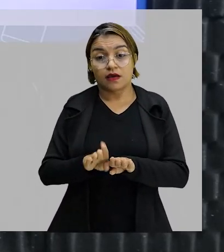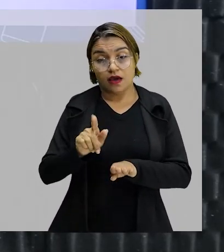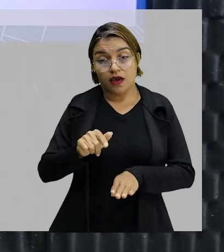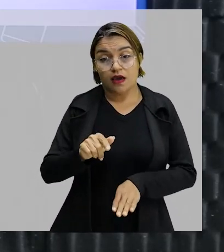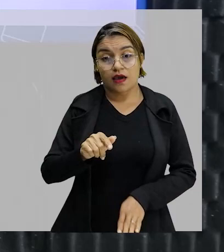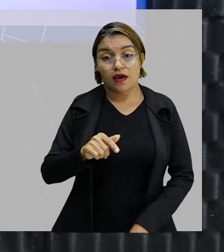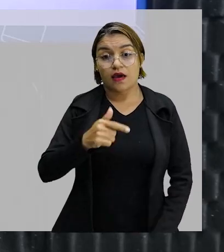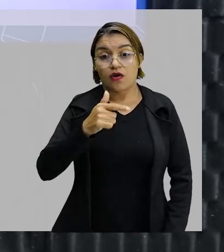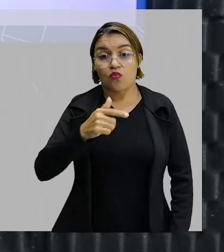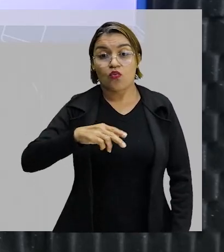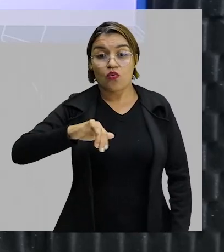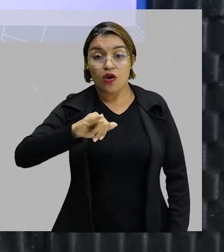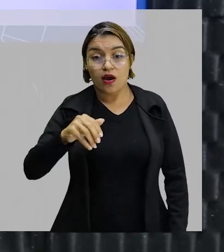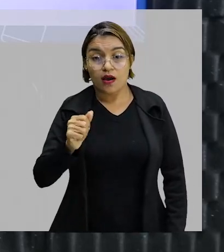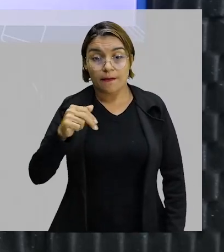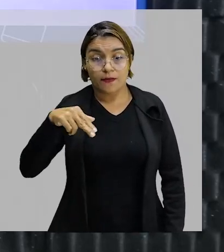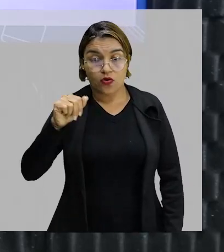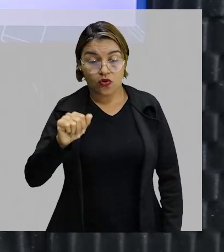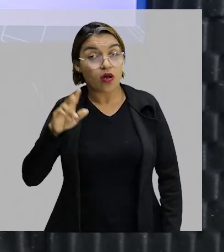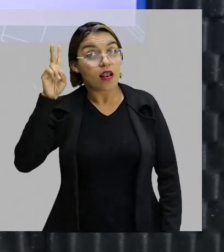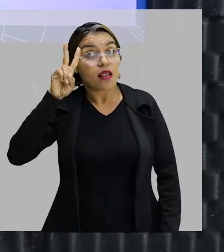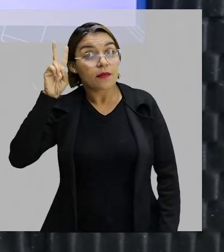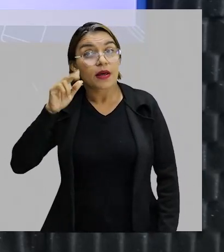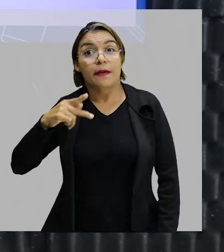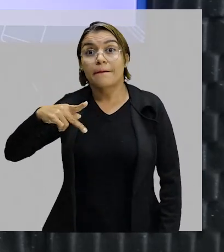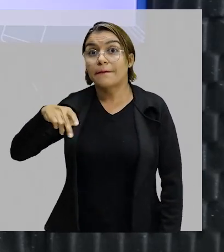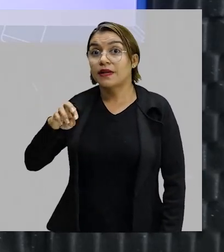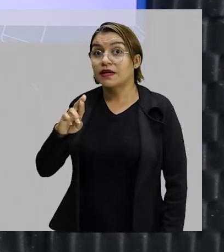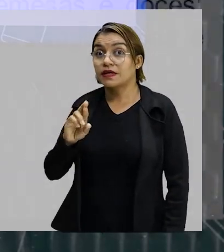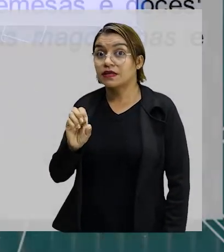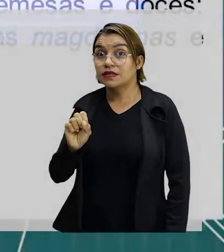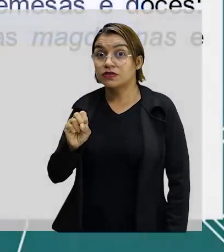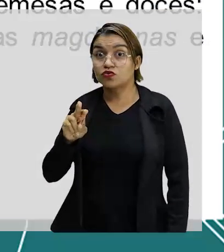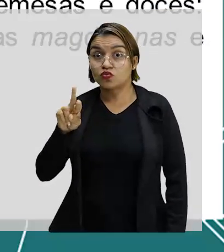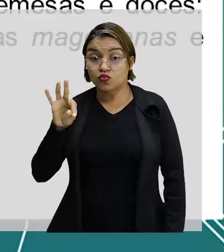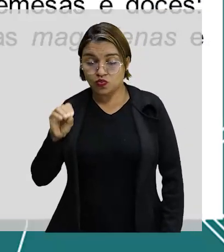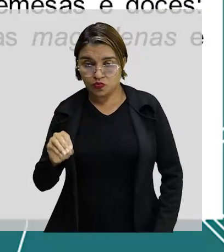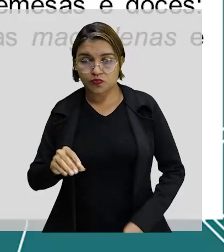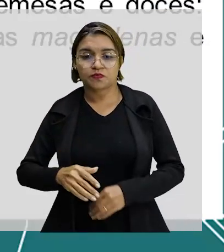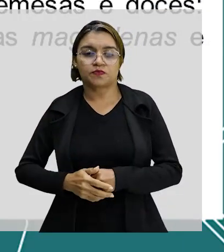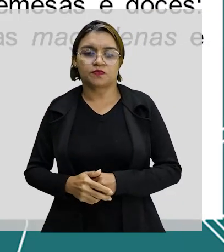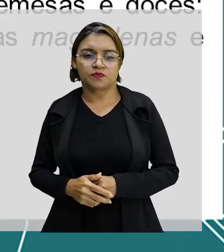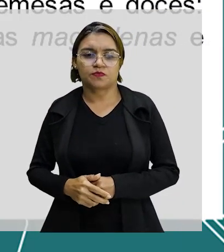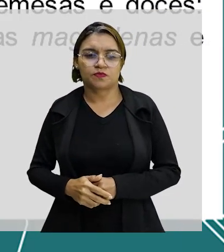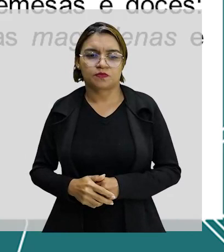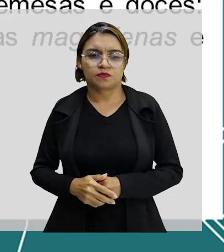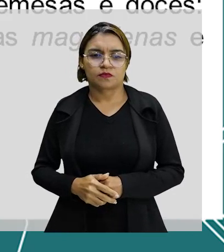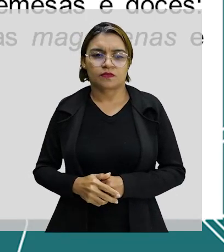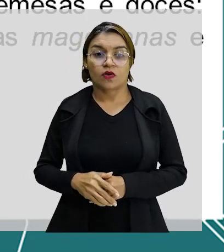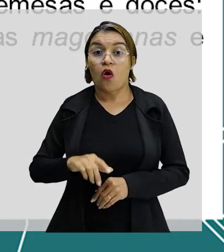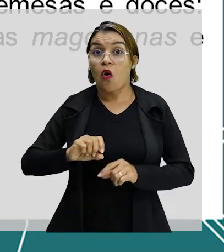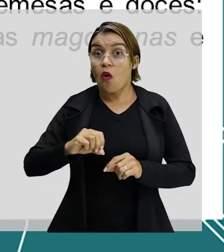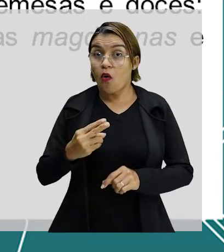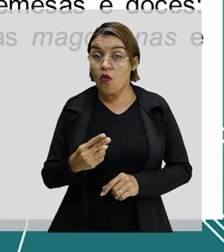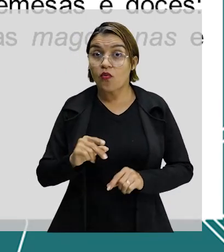serrano e chouriço. Jamón, lembra lá que é presunto, tá? Ou os